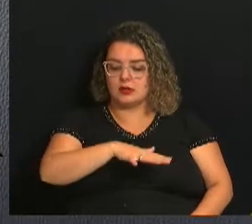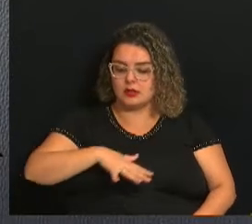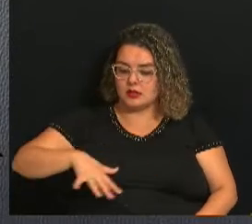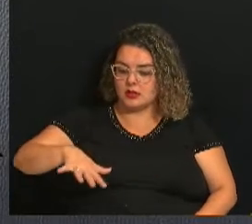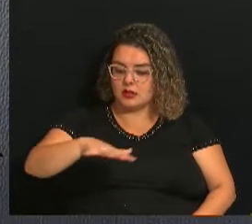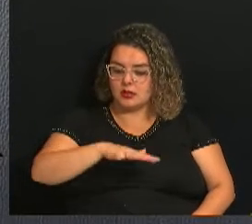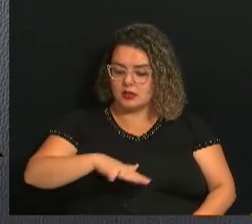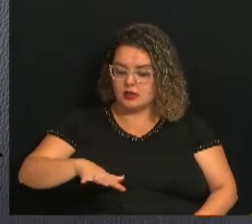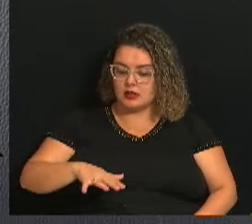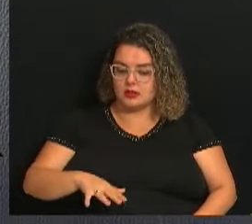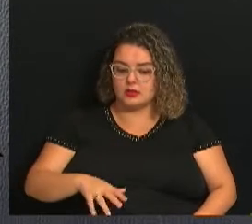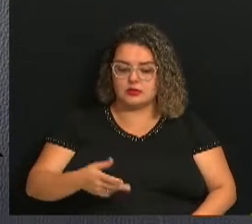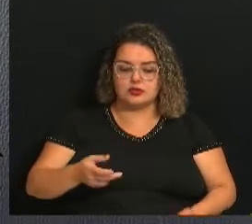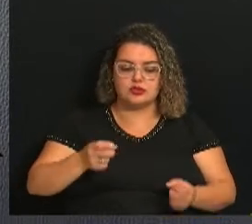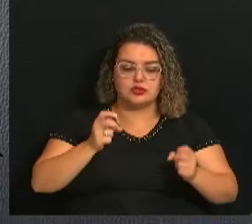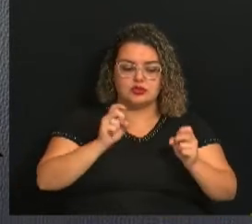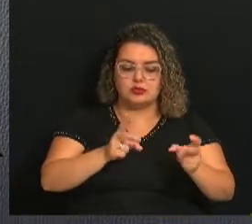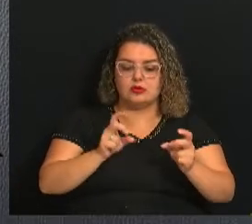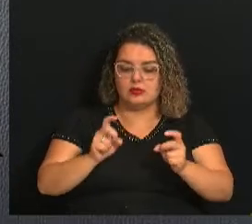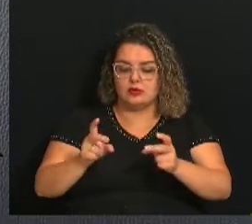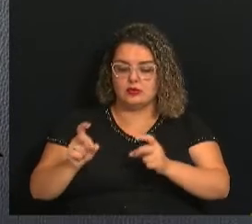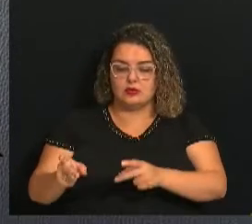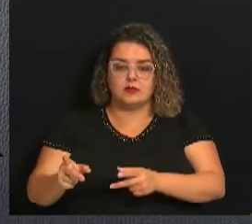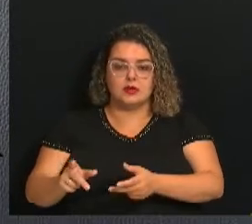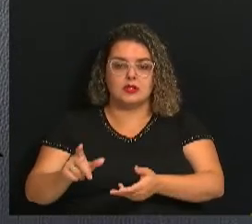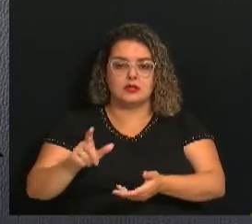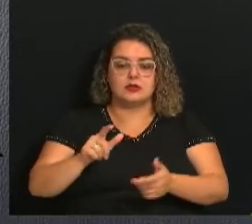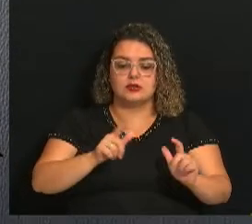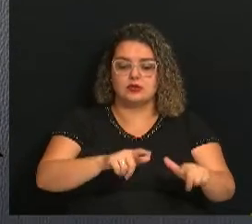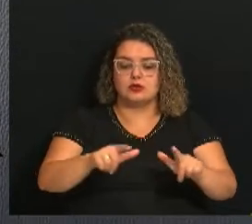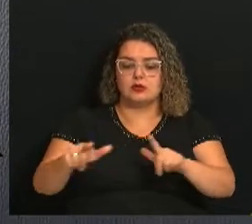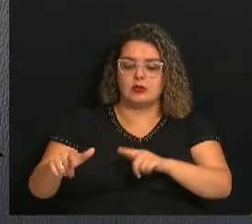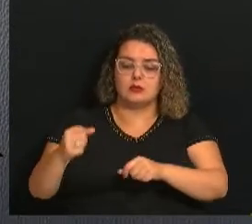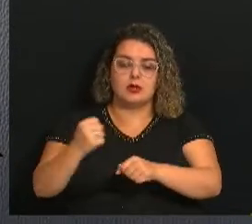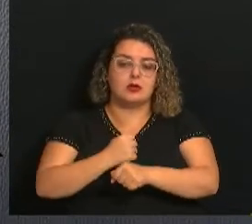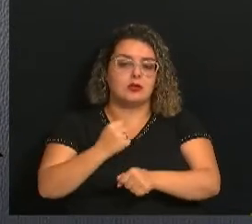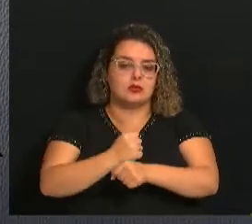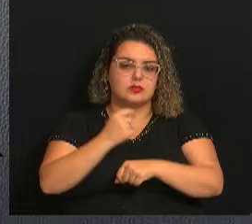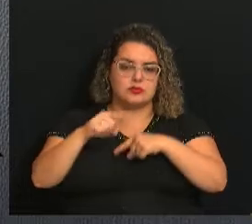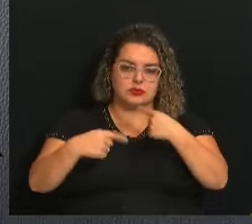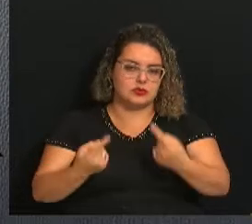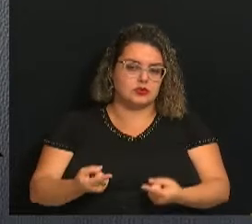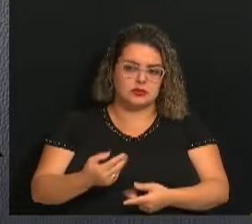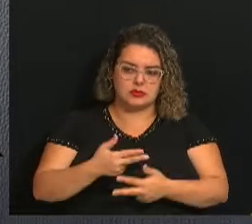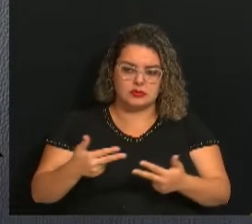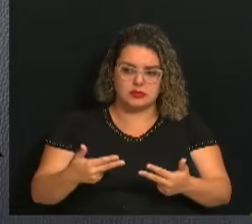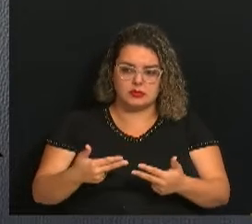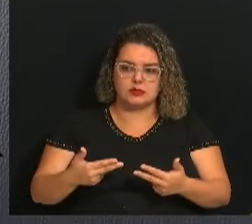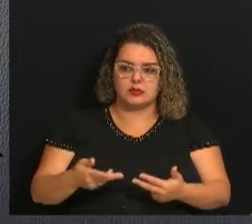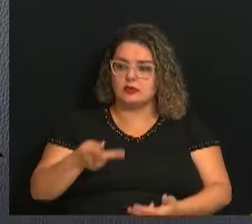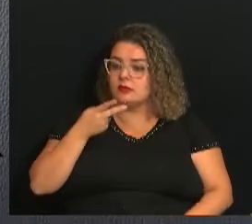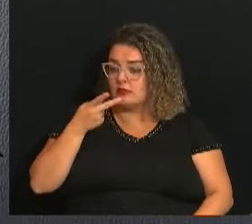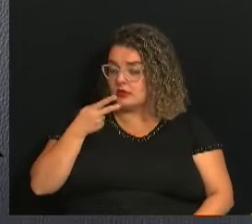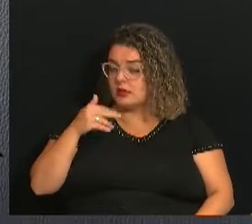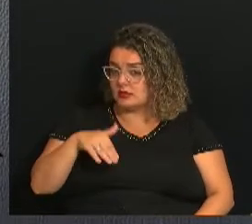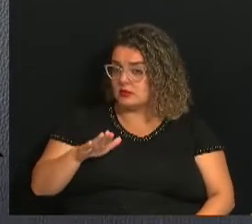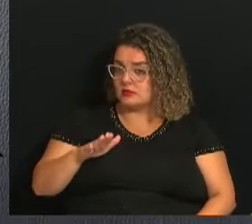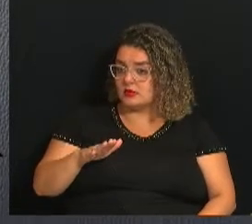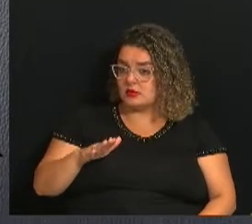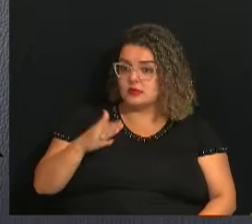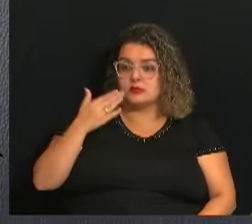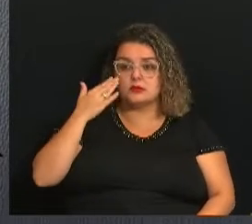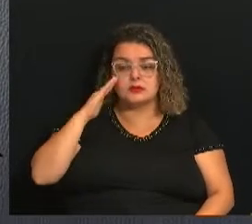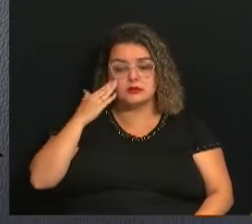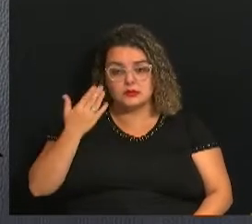eu gostaria que você pudesse falar um pouco sobre isso, né? O que vem por trás disso, inclusive desse entendimento